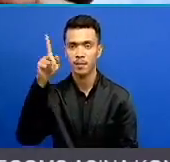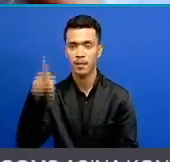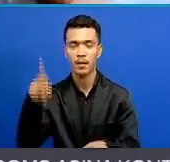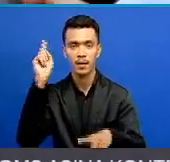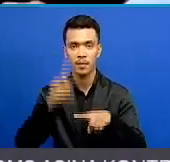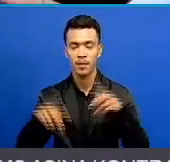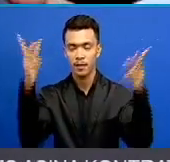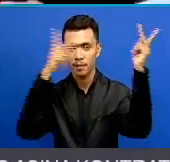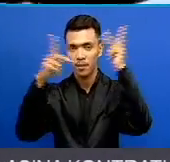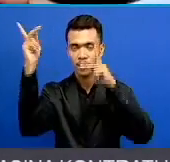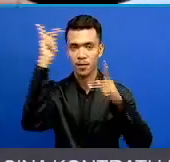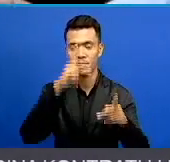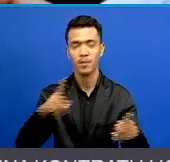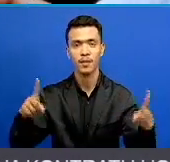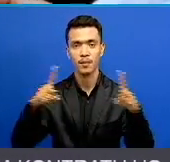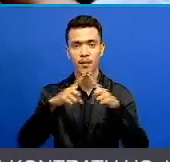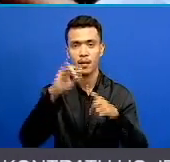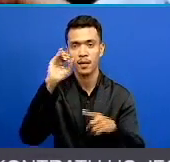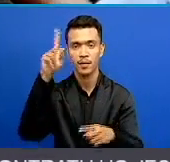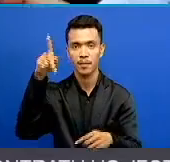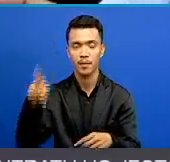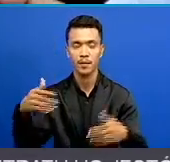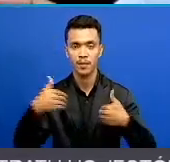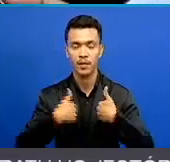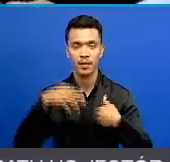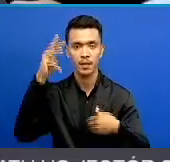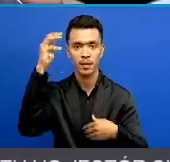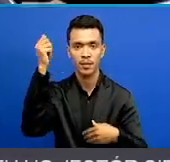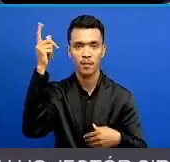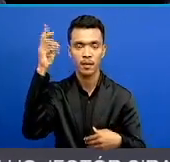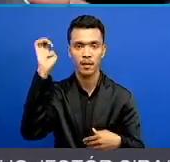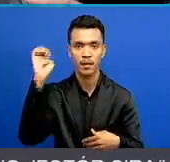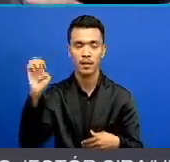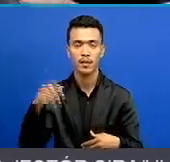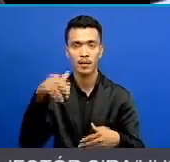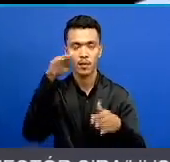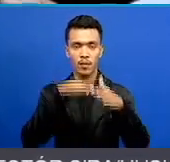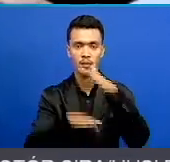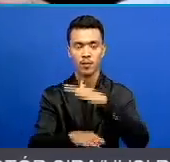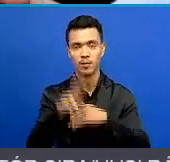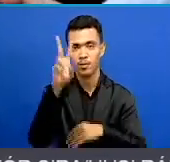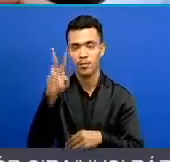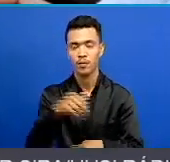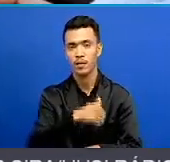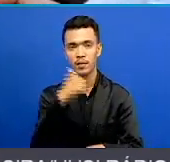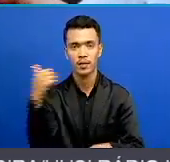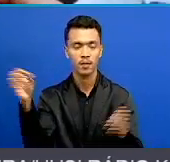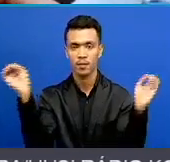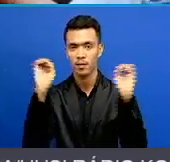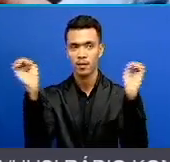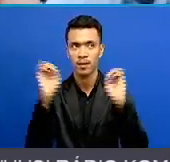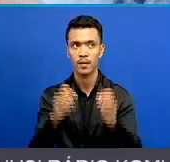preocupa. Irané soba y PNB ma ija me caen ojos. Rua de, se luk la ira. Magnena, la lika